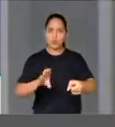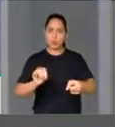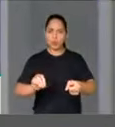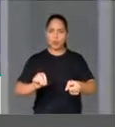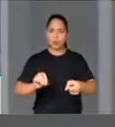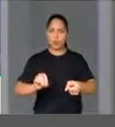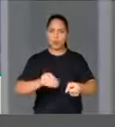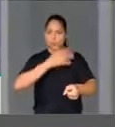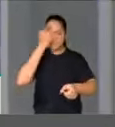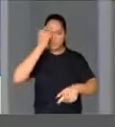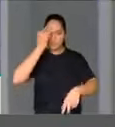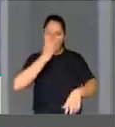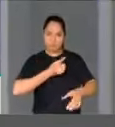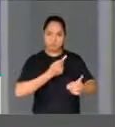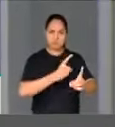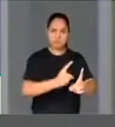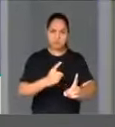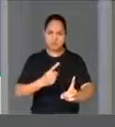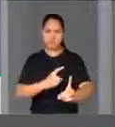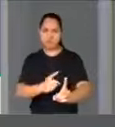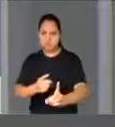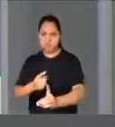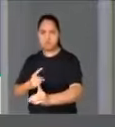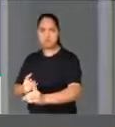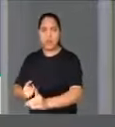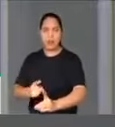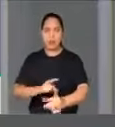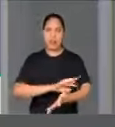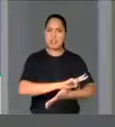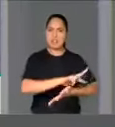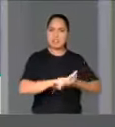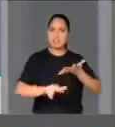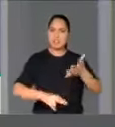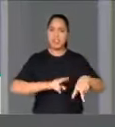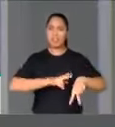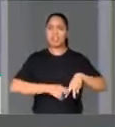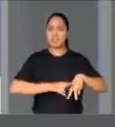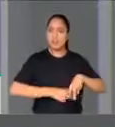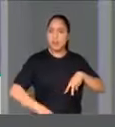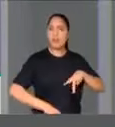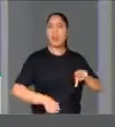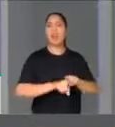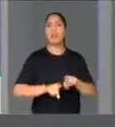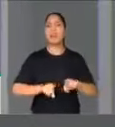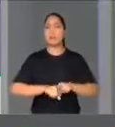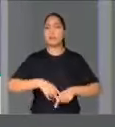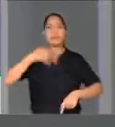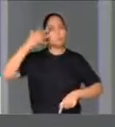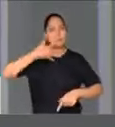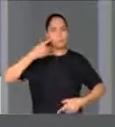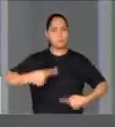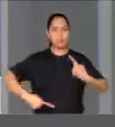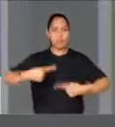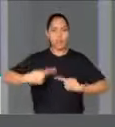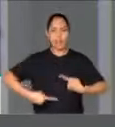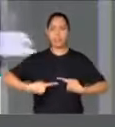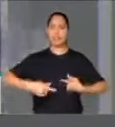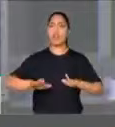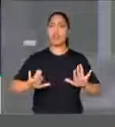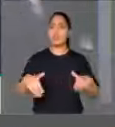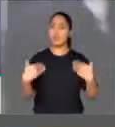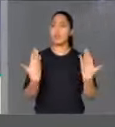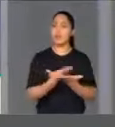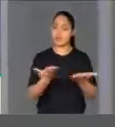na sua sexualidade, na sua expressão política e na sua forma de organização. Então, é importante a gente